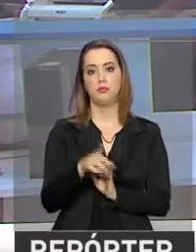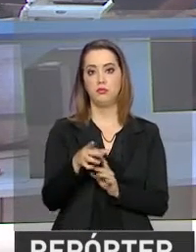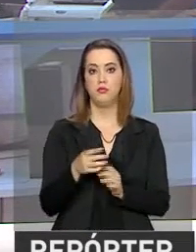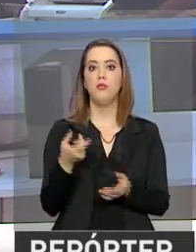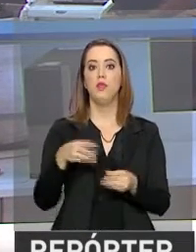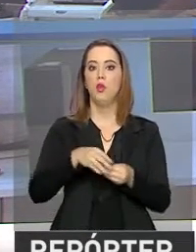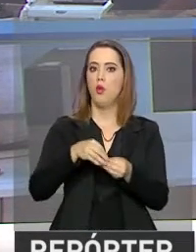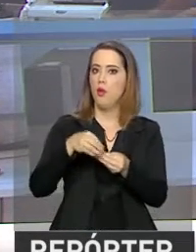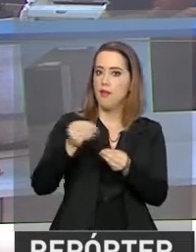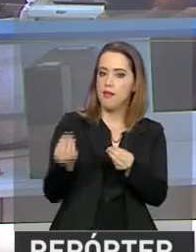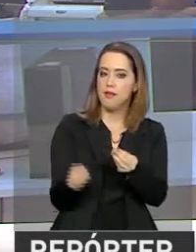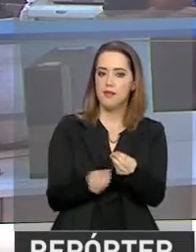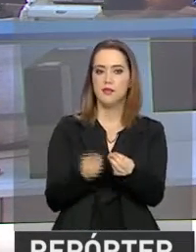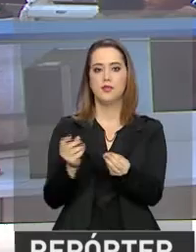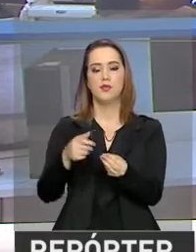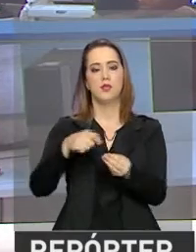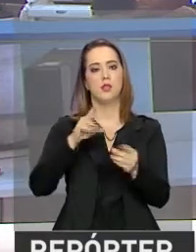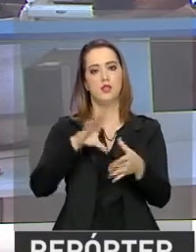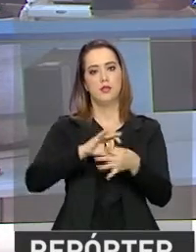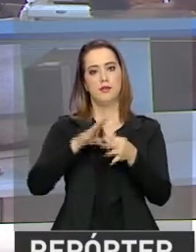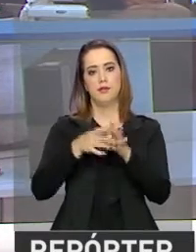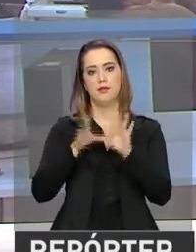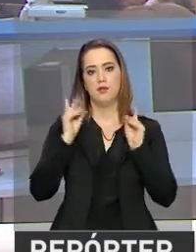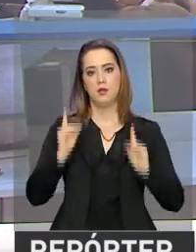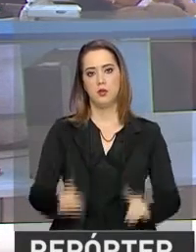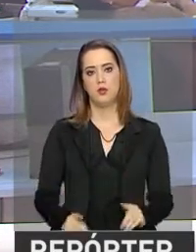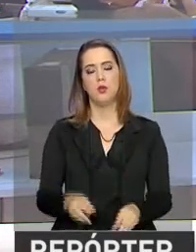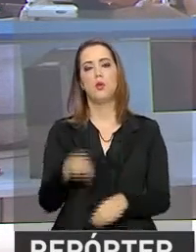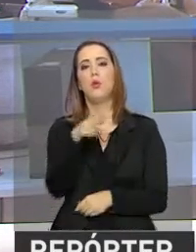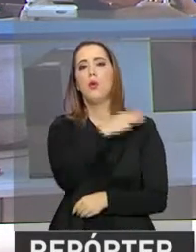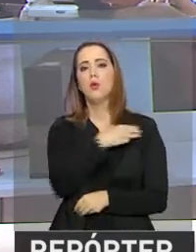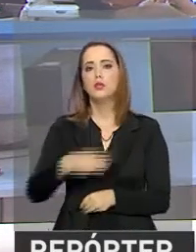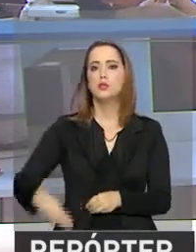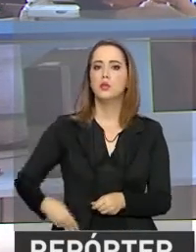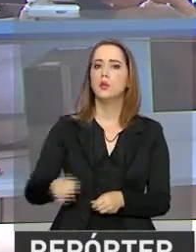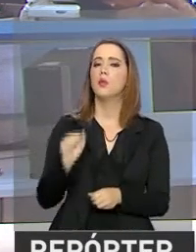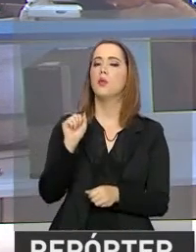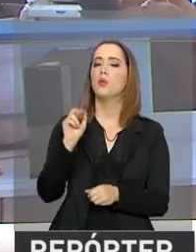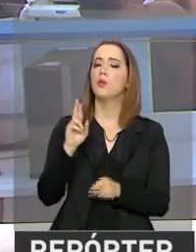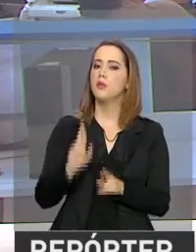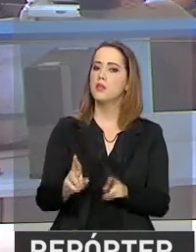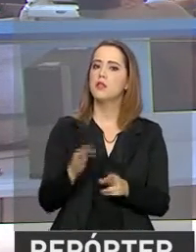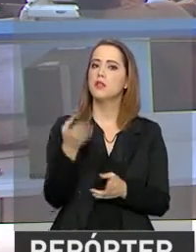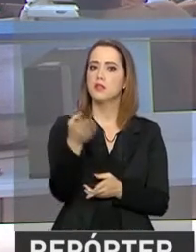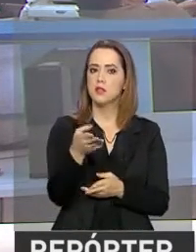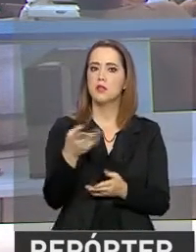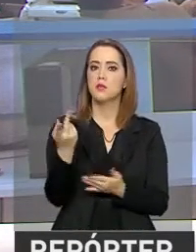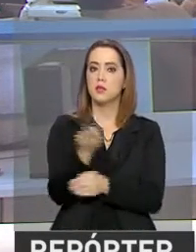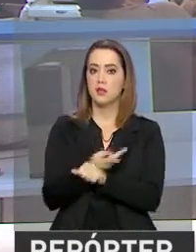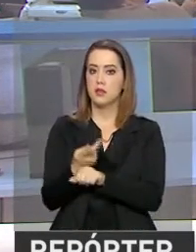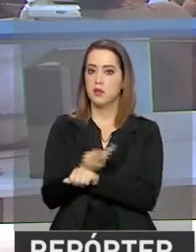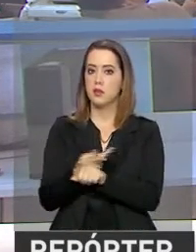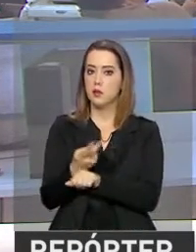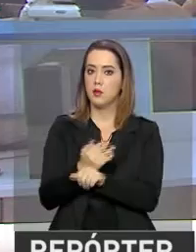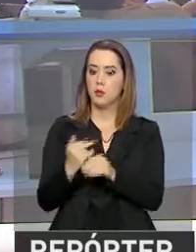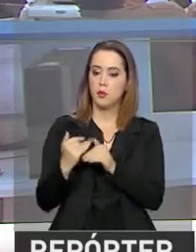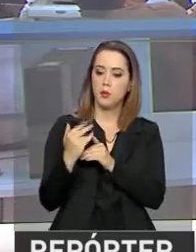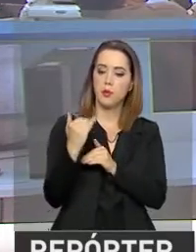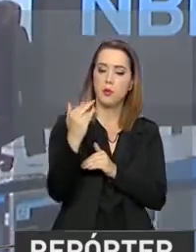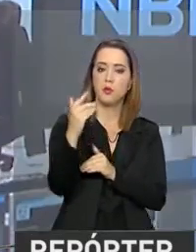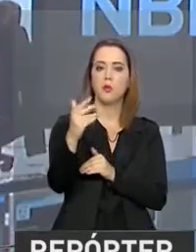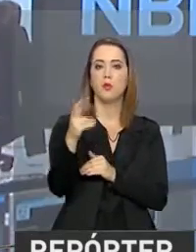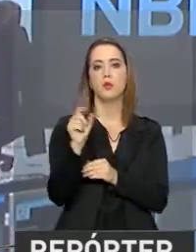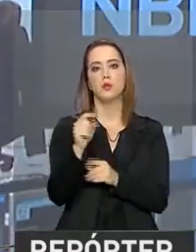dos ingressos das Paralimpíadas, o ministro espera que, assim como nas Olimpíadas, a procura aumente com o decorrer das